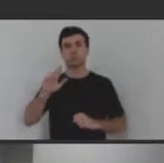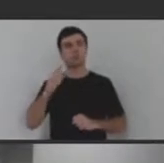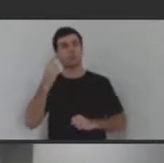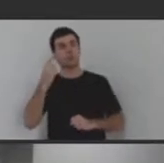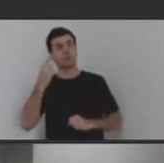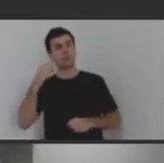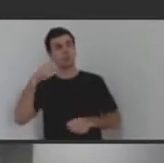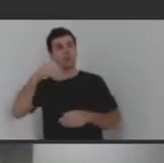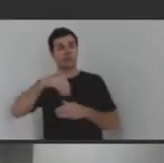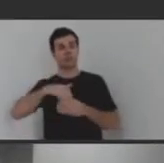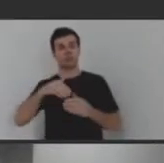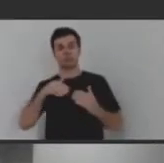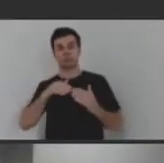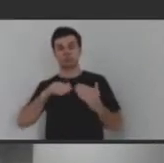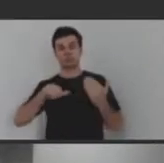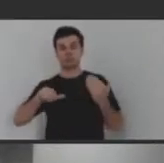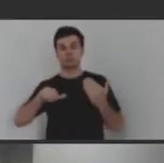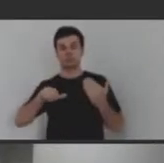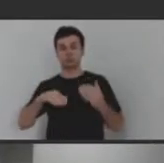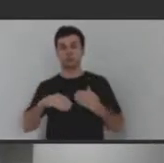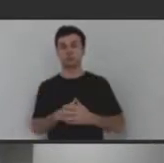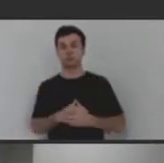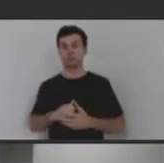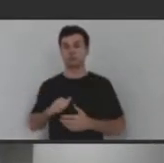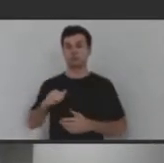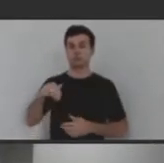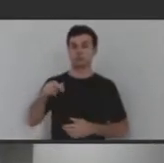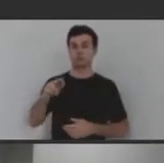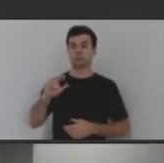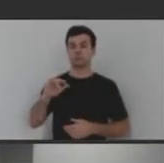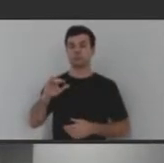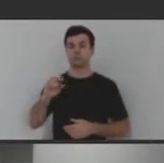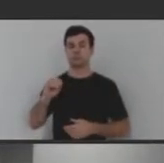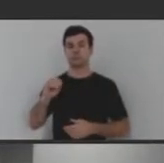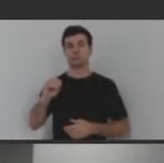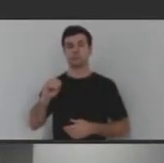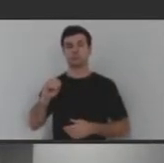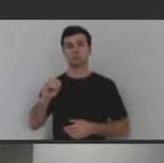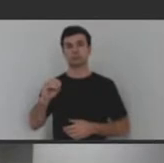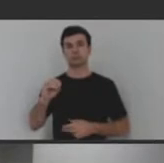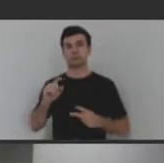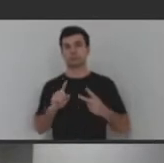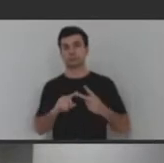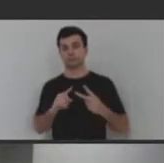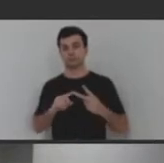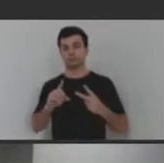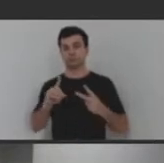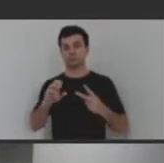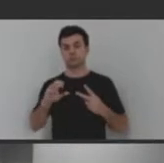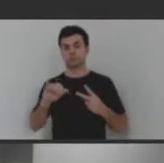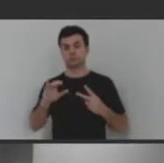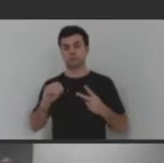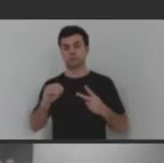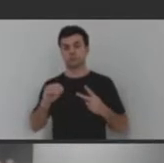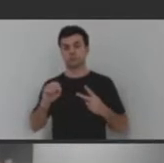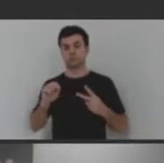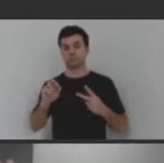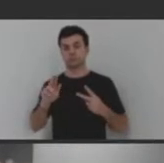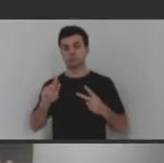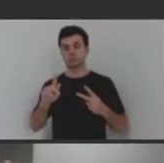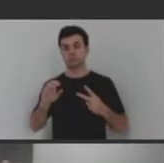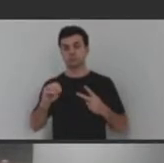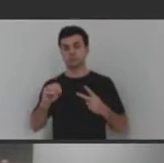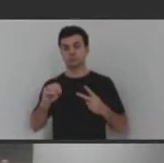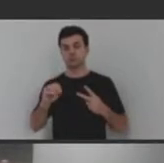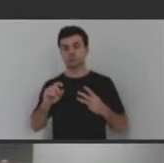vereador Márcio Júnior Brianês, dois votos contrários do vereador Décio, o vereador Sérgio Rosa, 3,